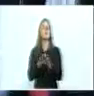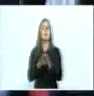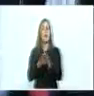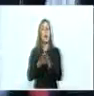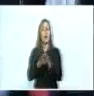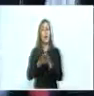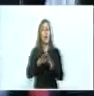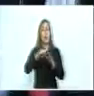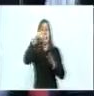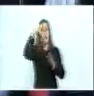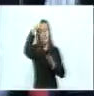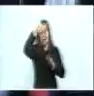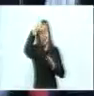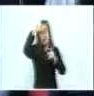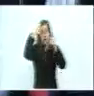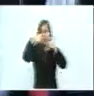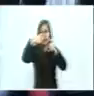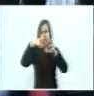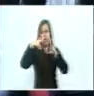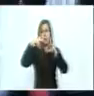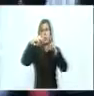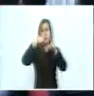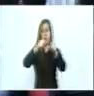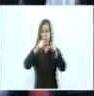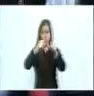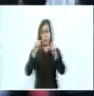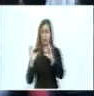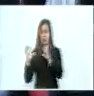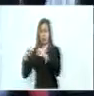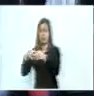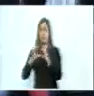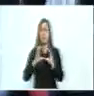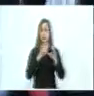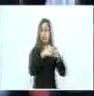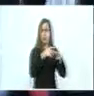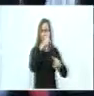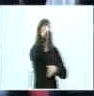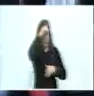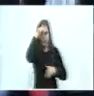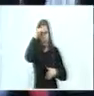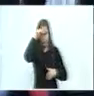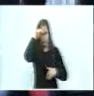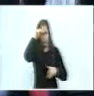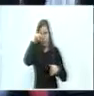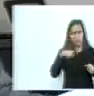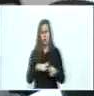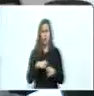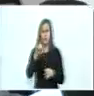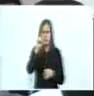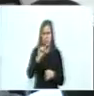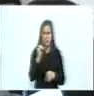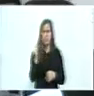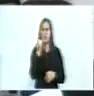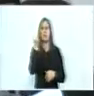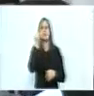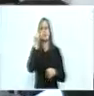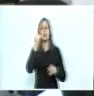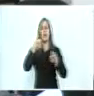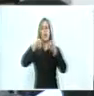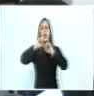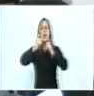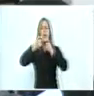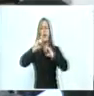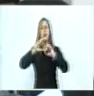prioridades e metas trimestrais em todos os setores da Prefeitura e, não menos importante, passamos a reunir todos